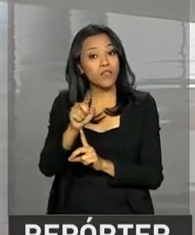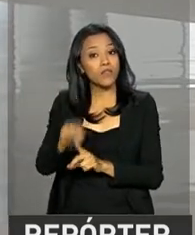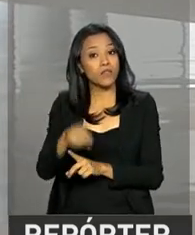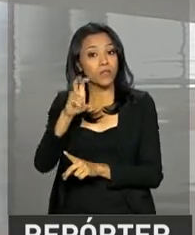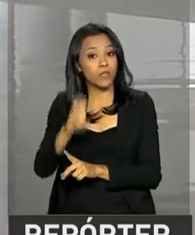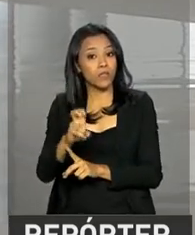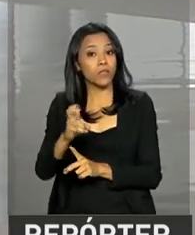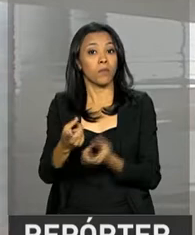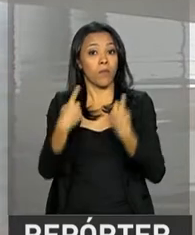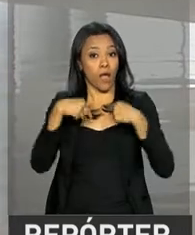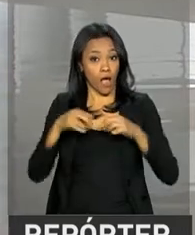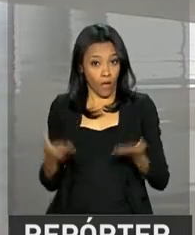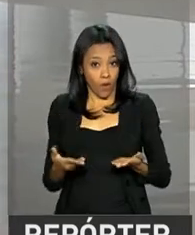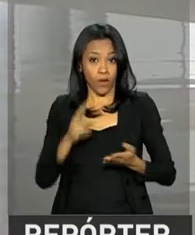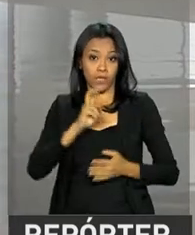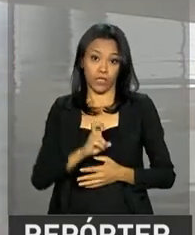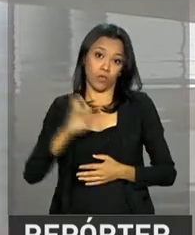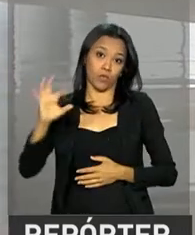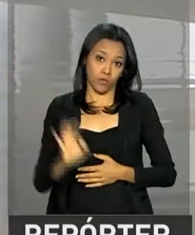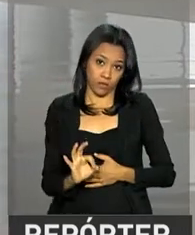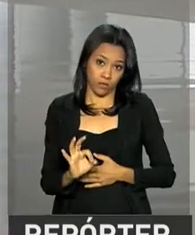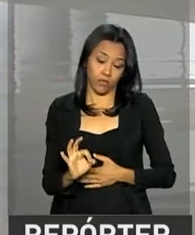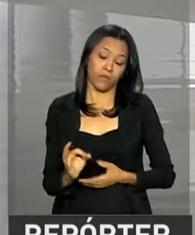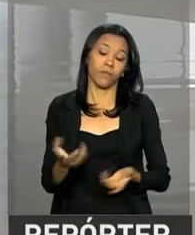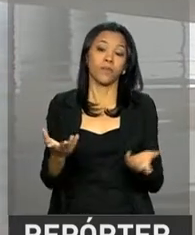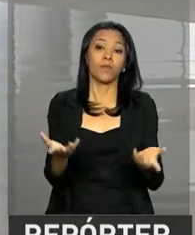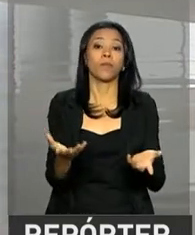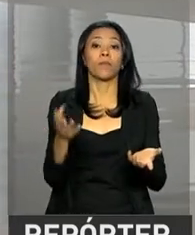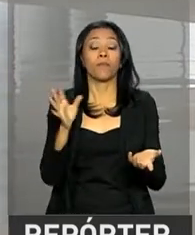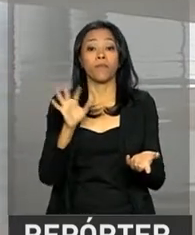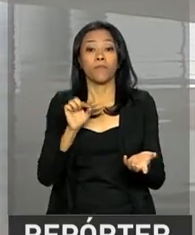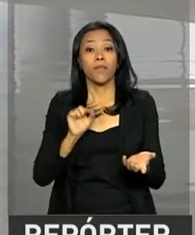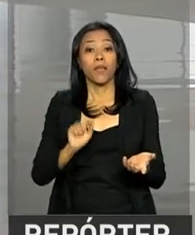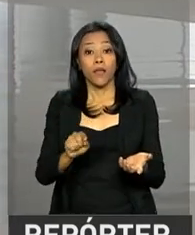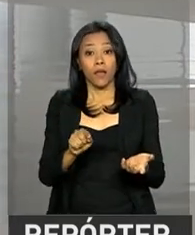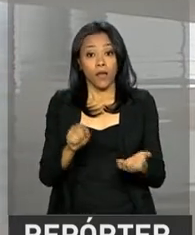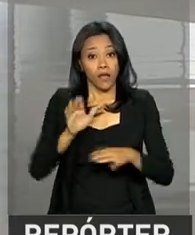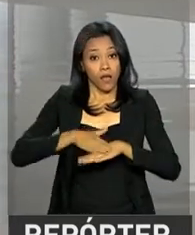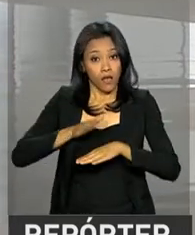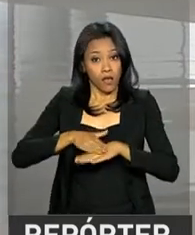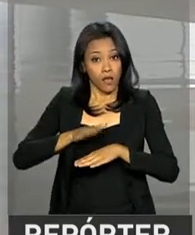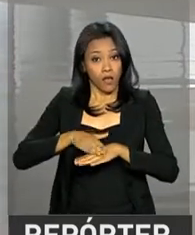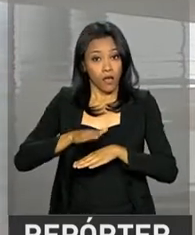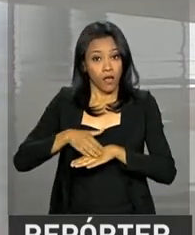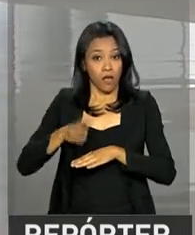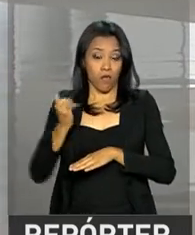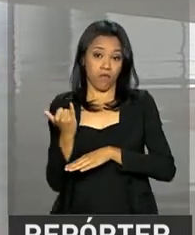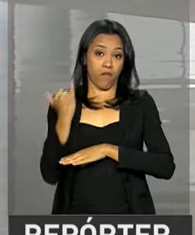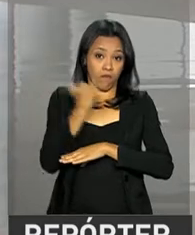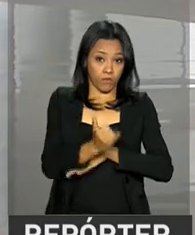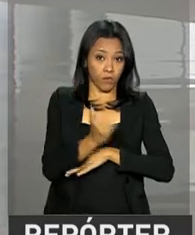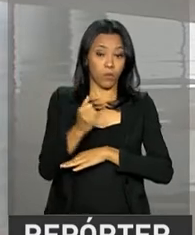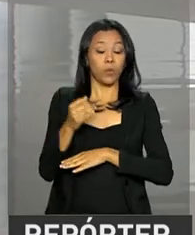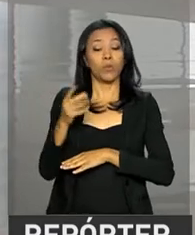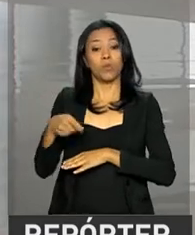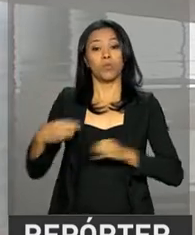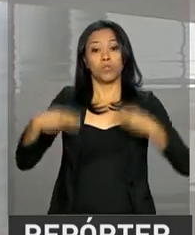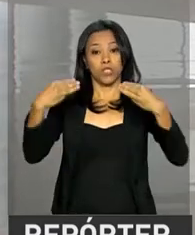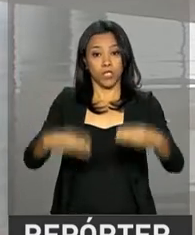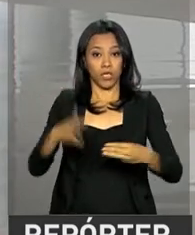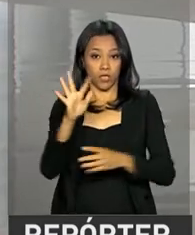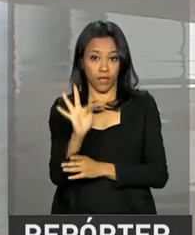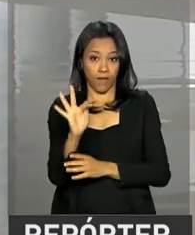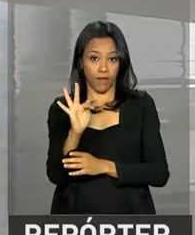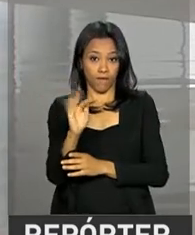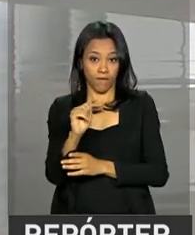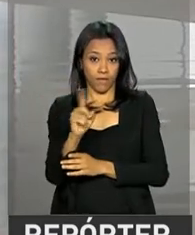para 5%. A estimativa preliminar do Ministério da Fazenda é de que a arrecadação com o